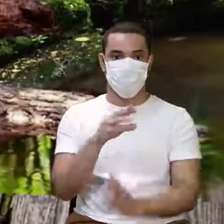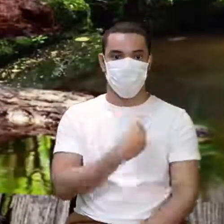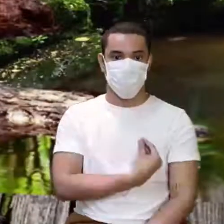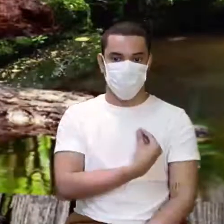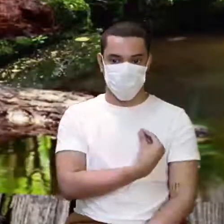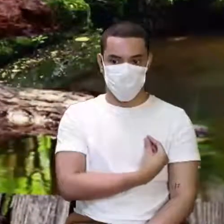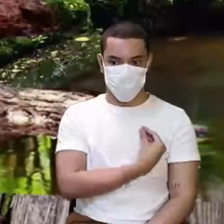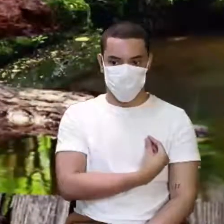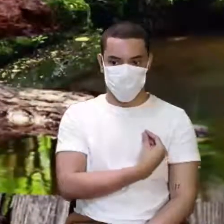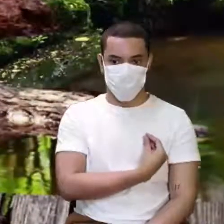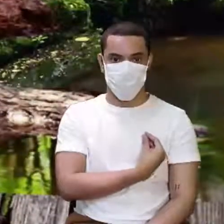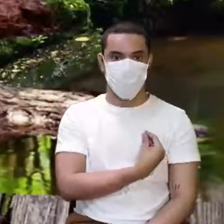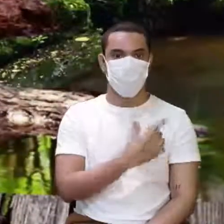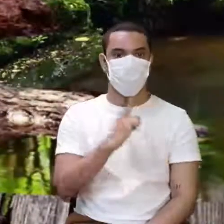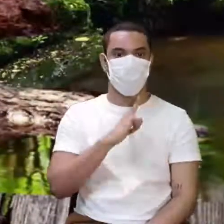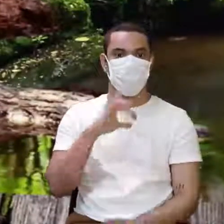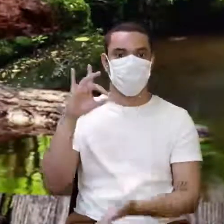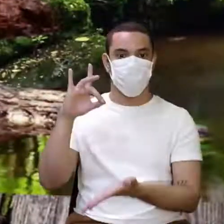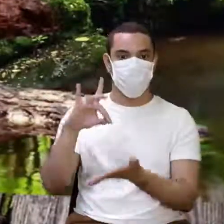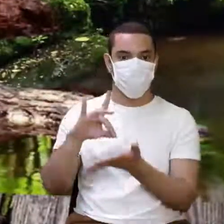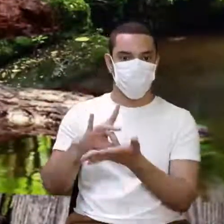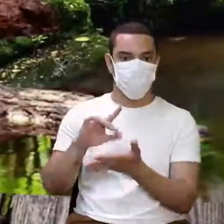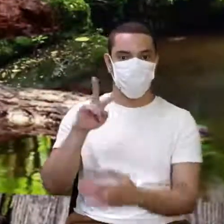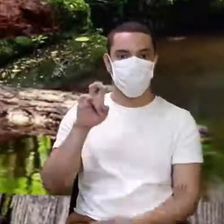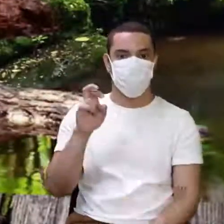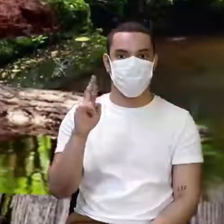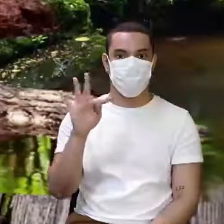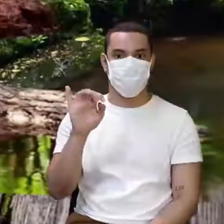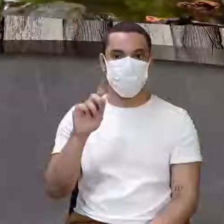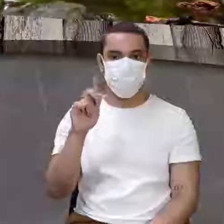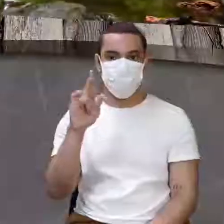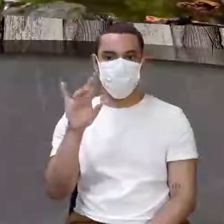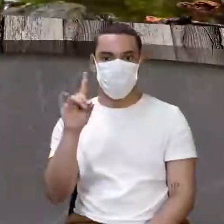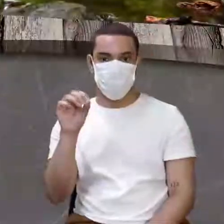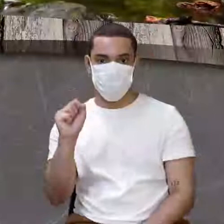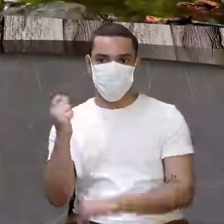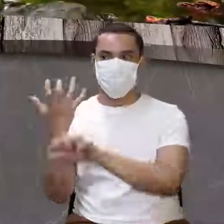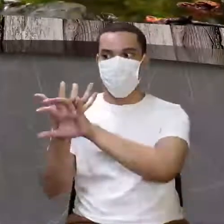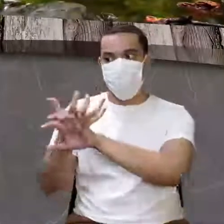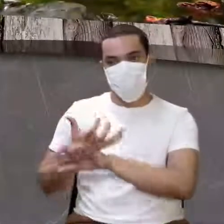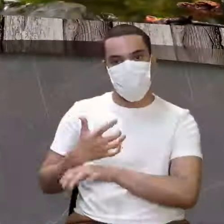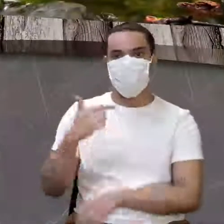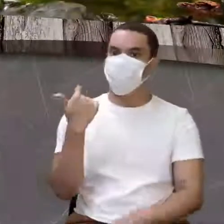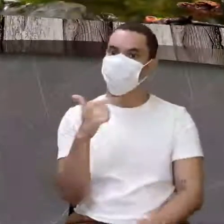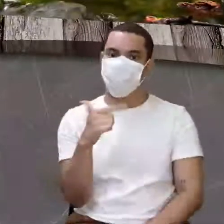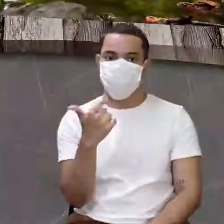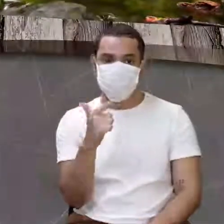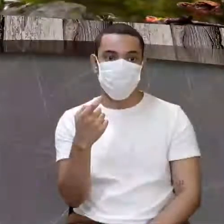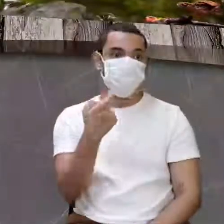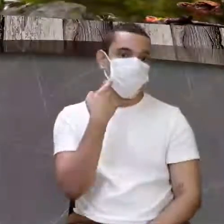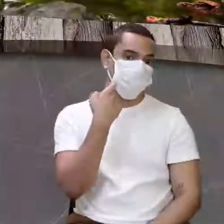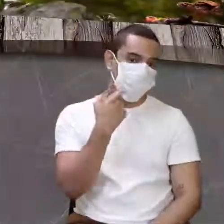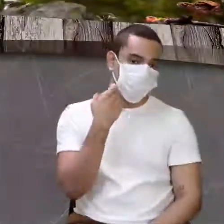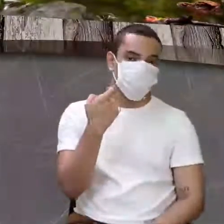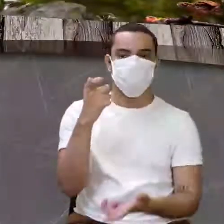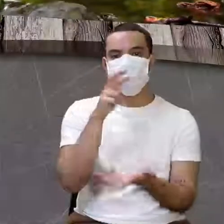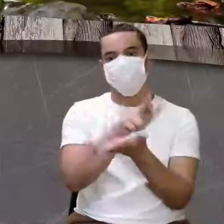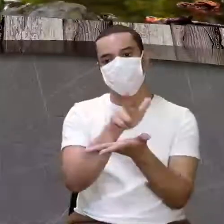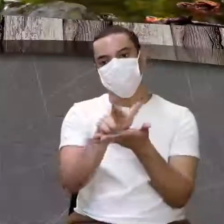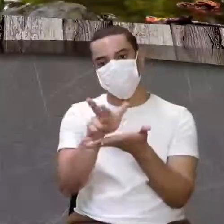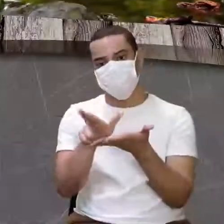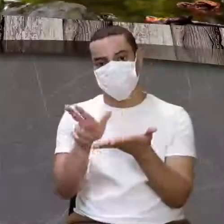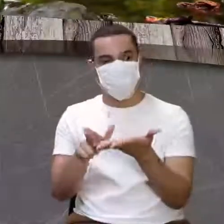vivos. Sejam eles vertebrados, invertebrados, aí dentro dos vertebrados, os peixes, os anfíbios, os